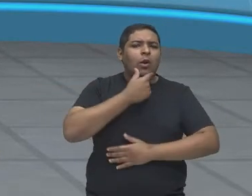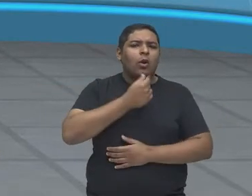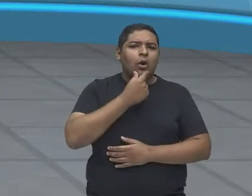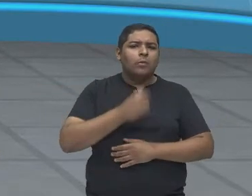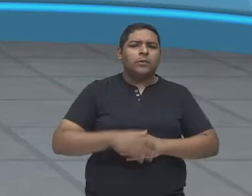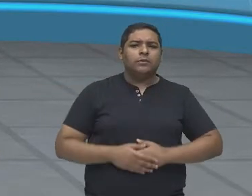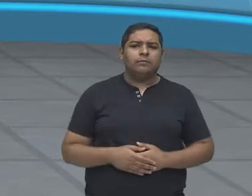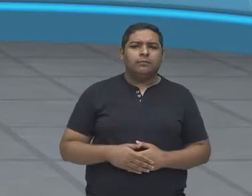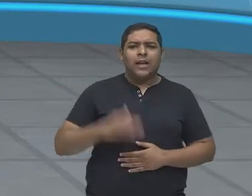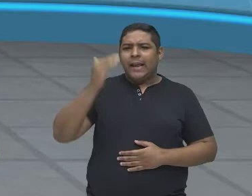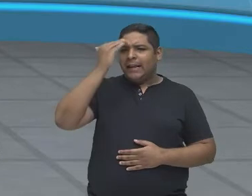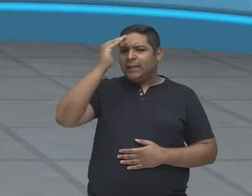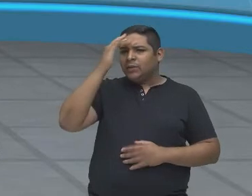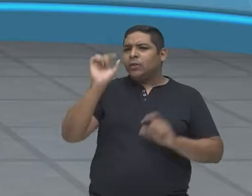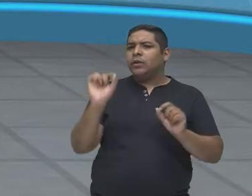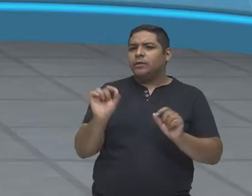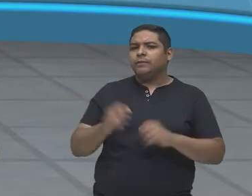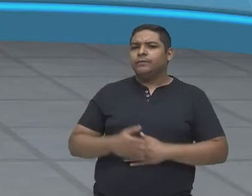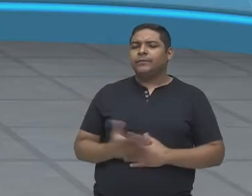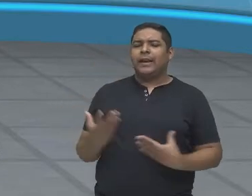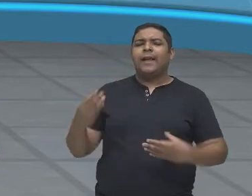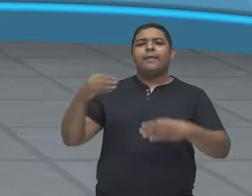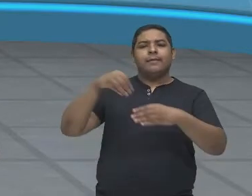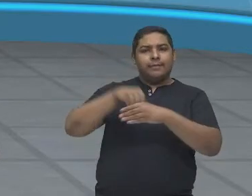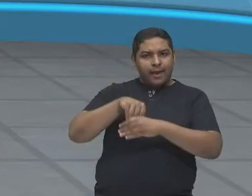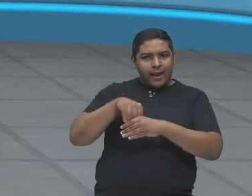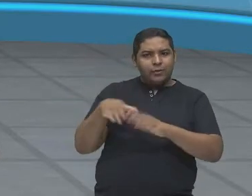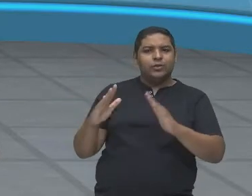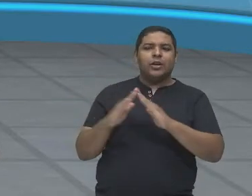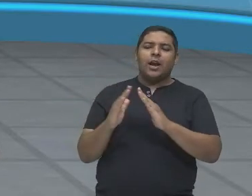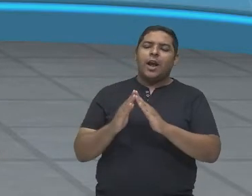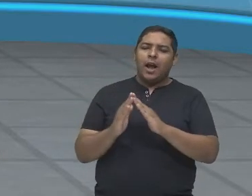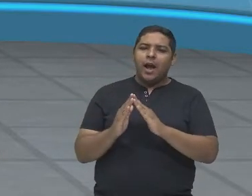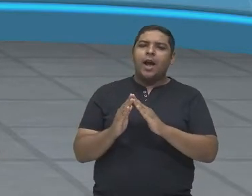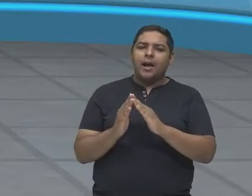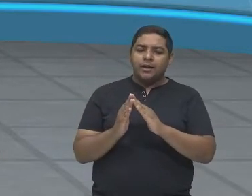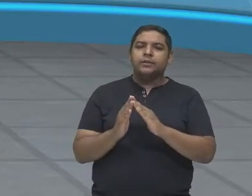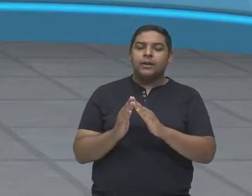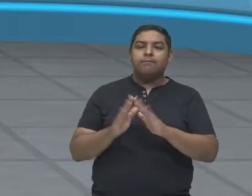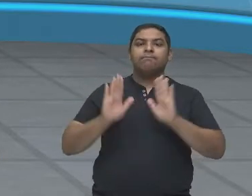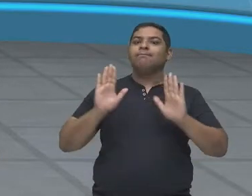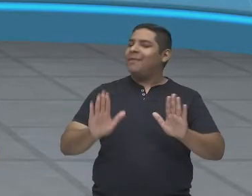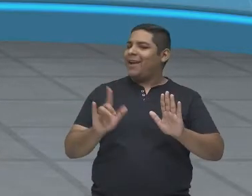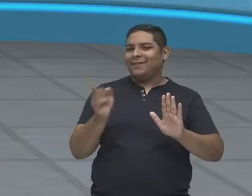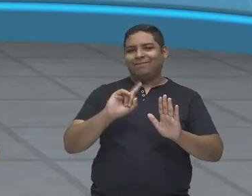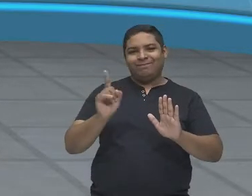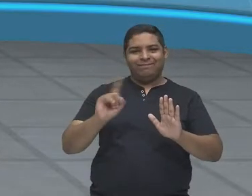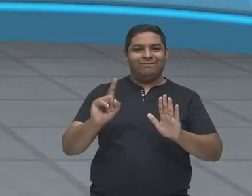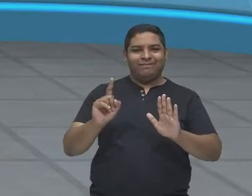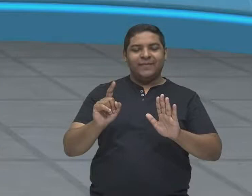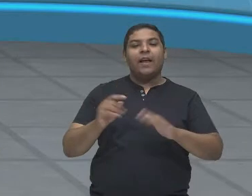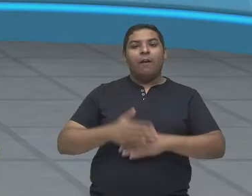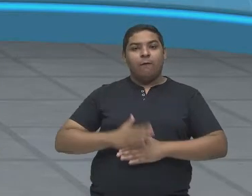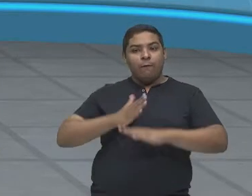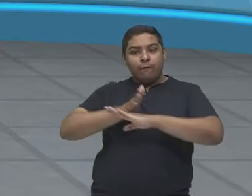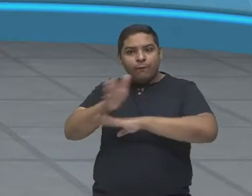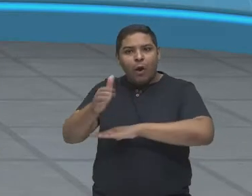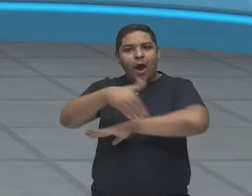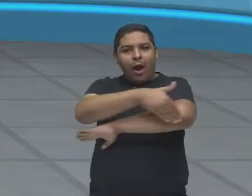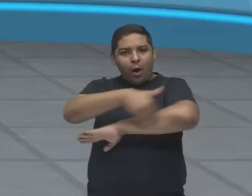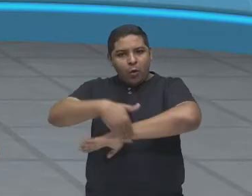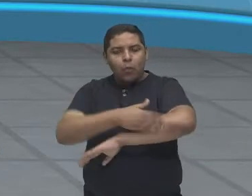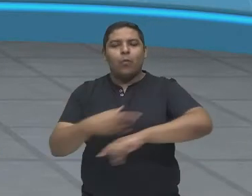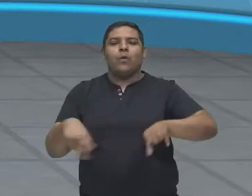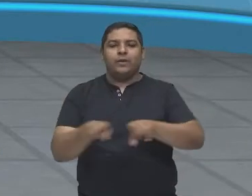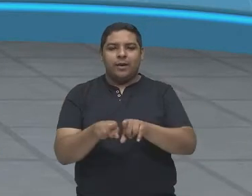Se entendia que a mulher teria que ficar dentro de casa. Mas ela foi para as ruas também. Mas aí na hora do direito ao